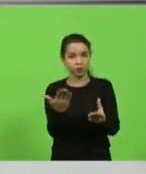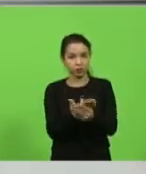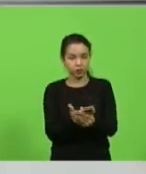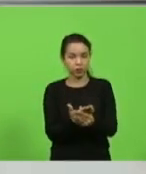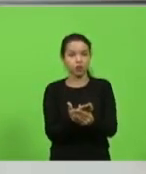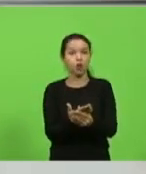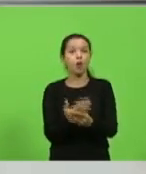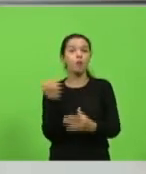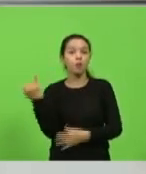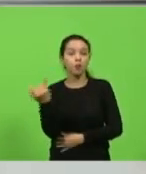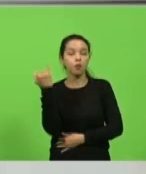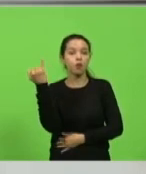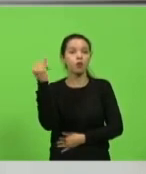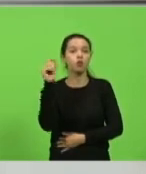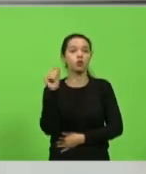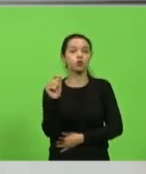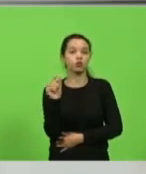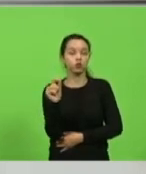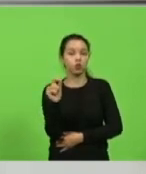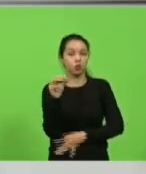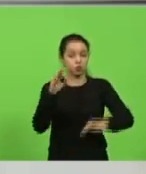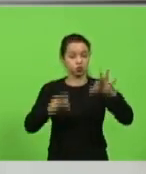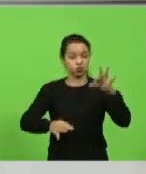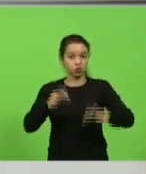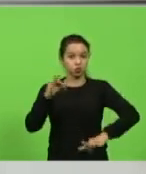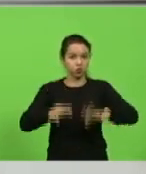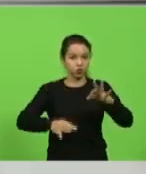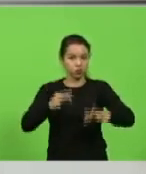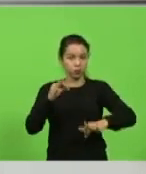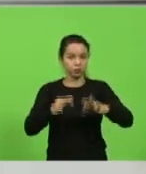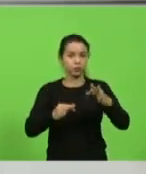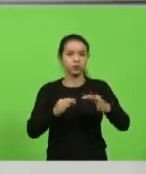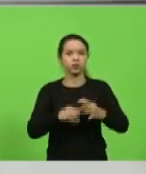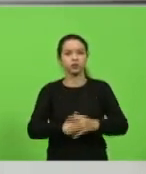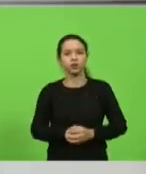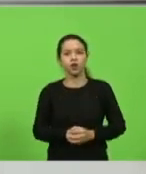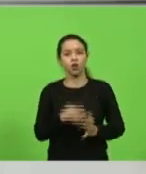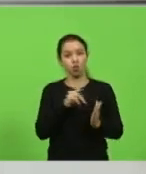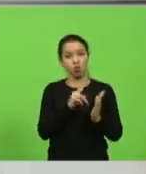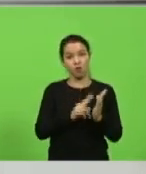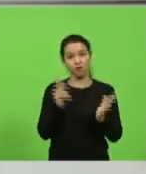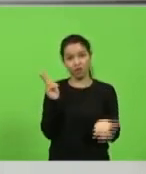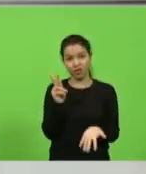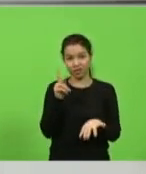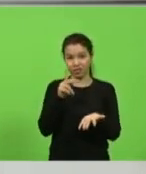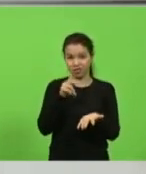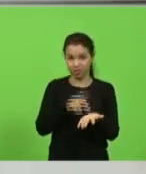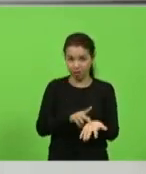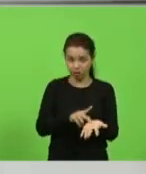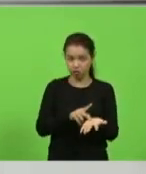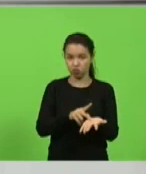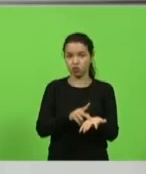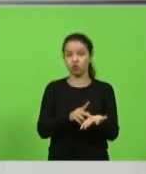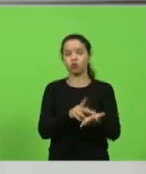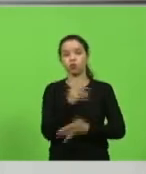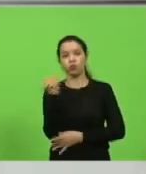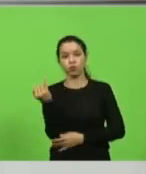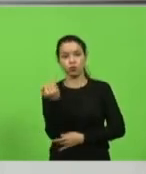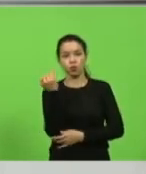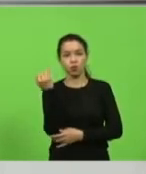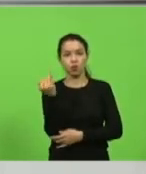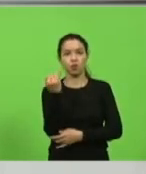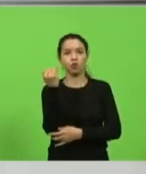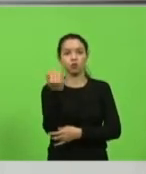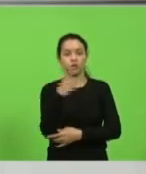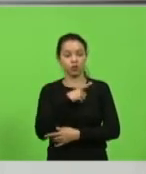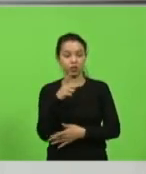importa para o juízo é a denominada verdade suficiente constante dos